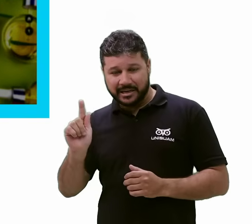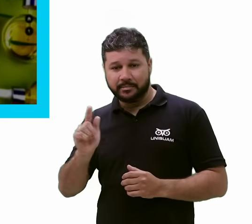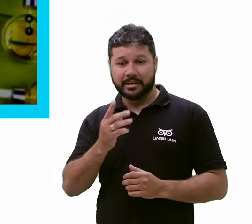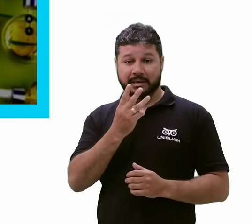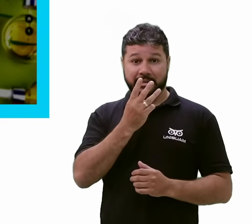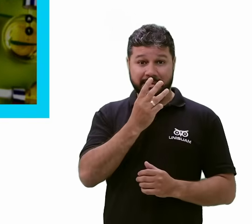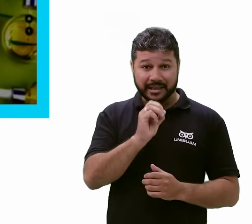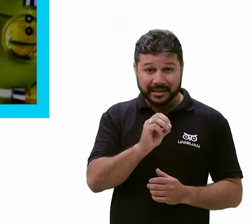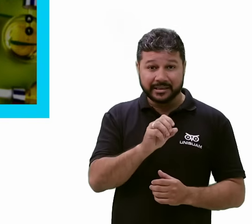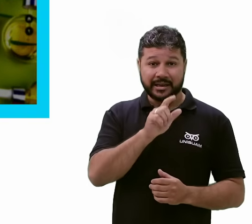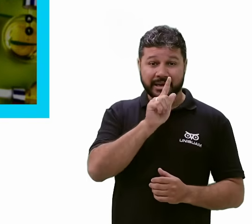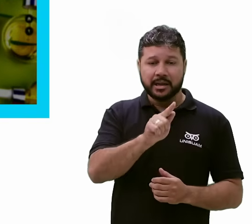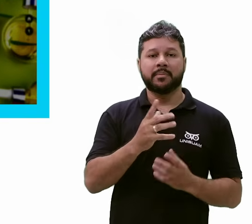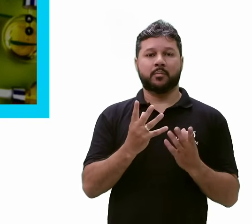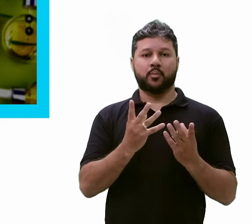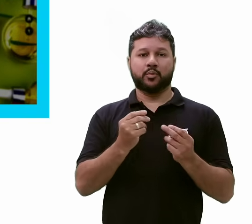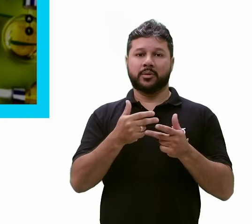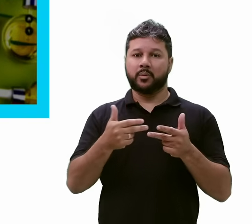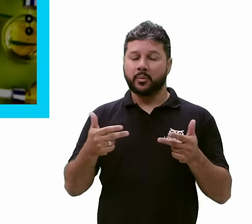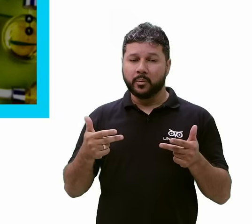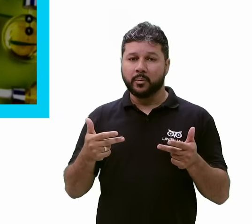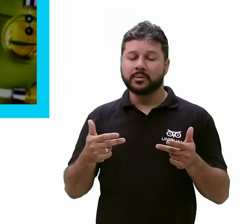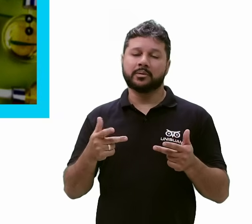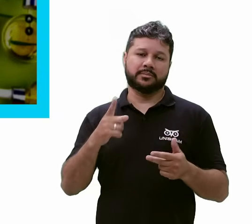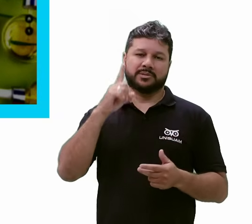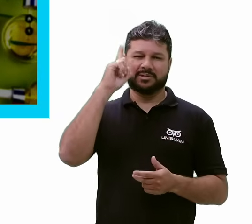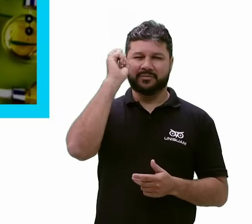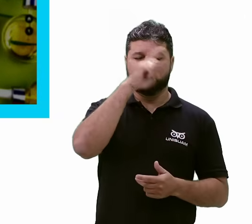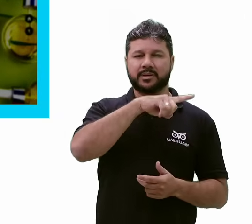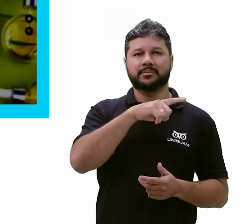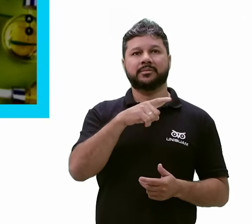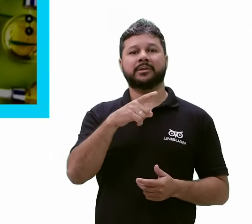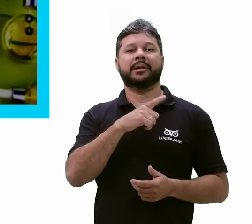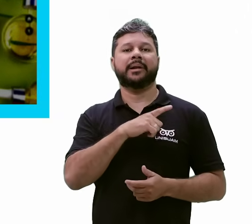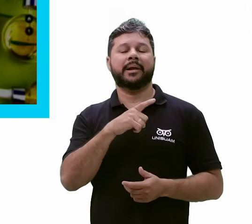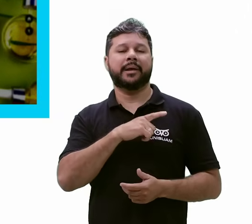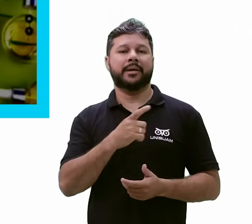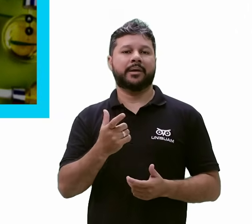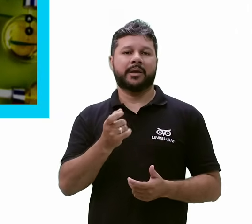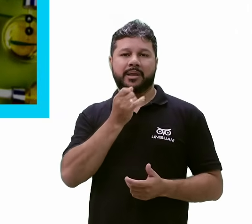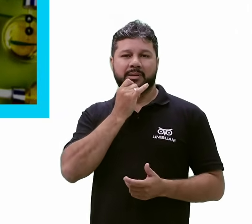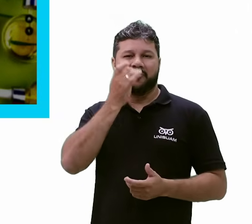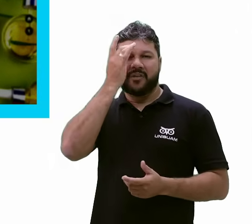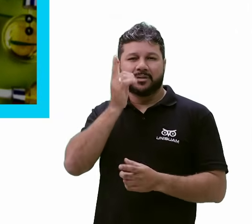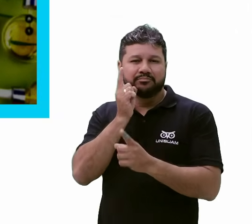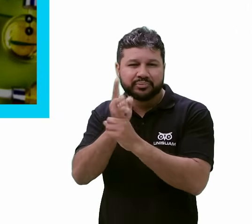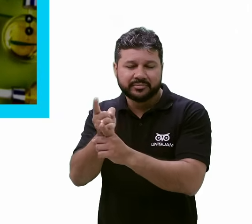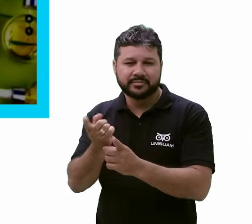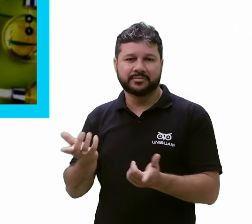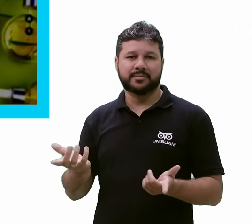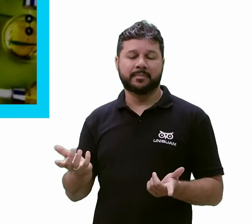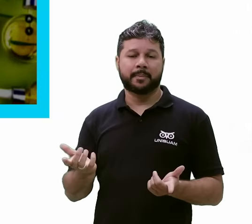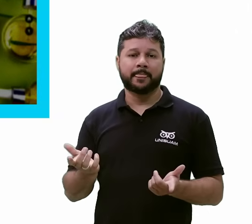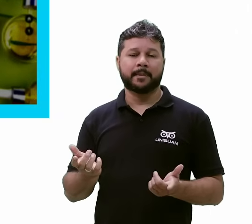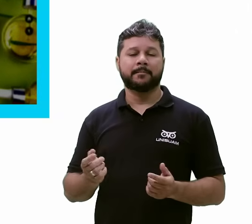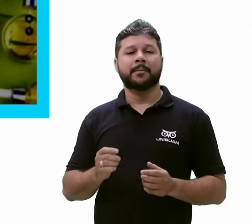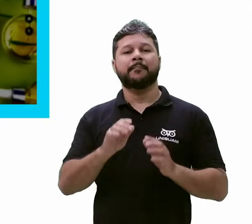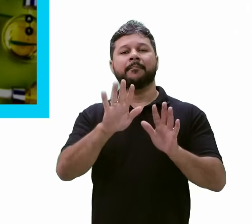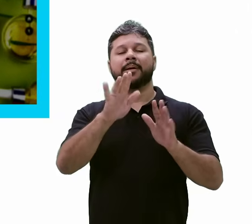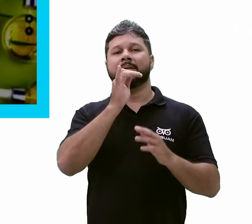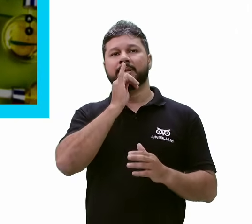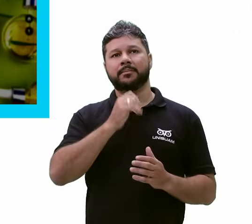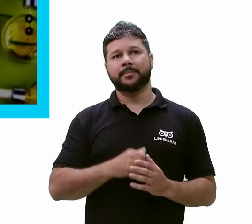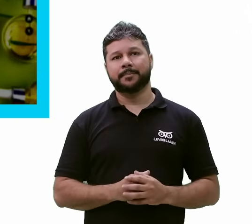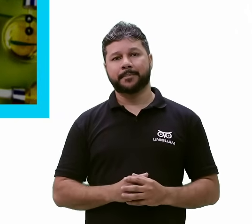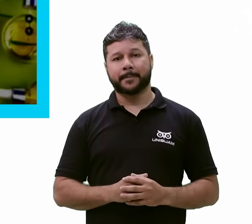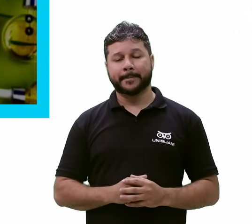é muita coisa. Então, dificilmente, assim, vai ter acesso assim, tá? Mas, vamos